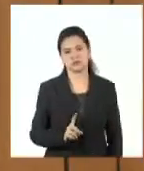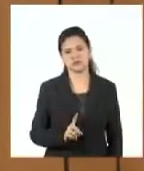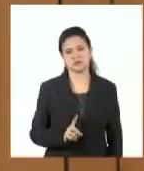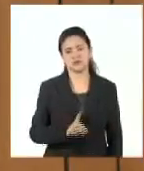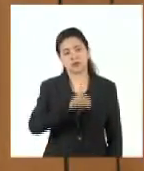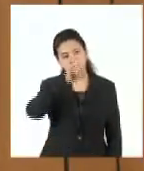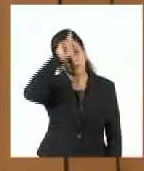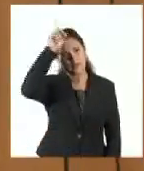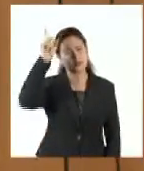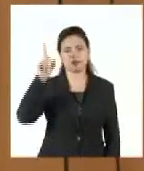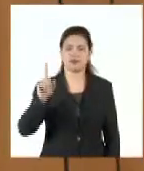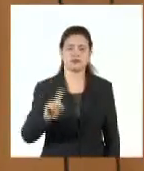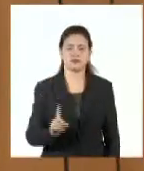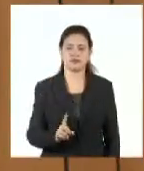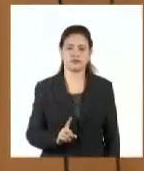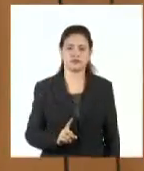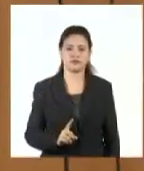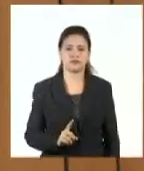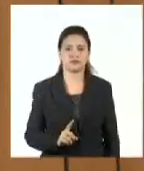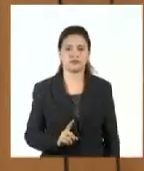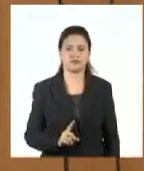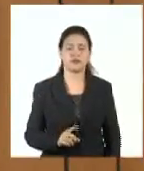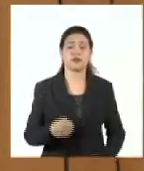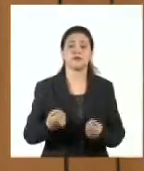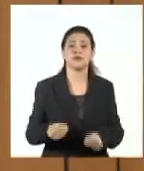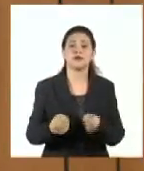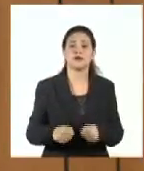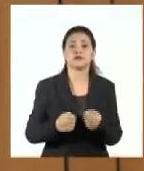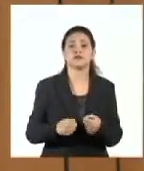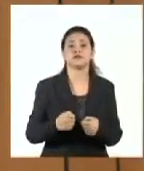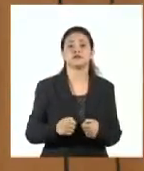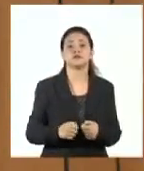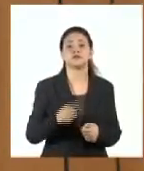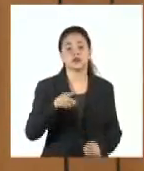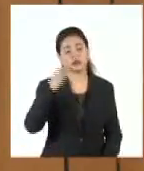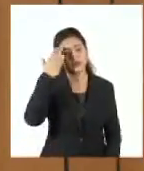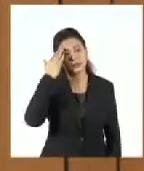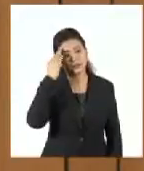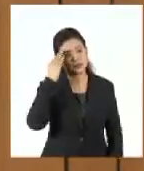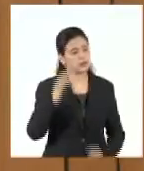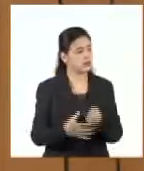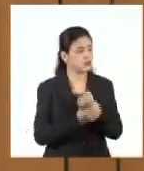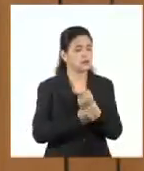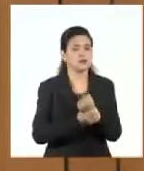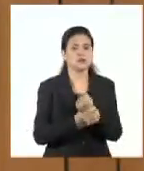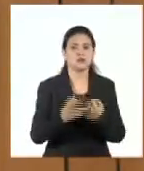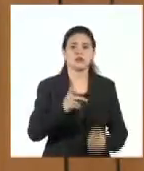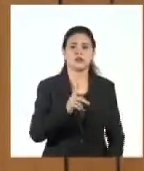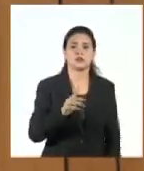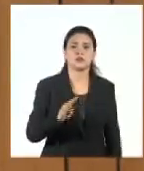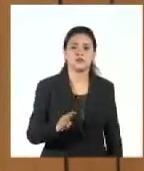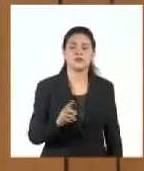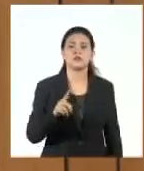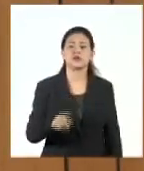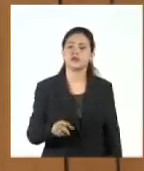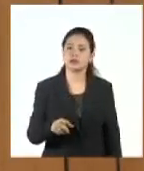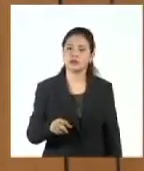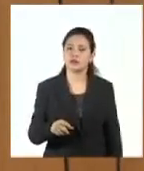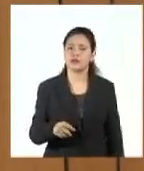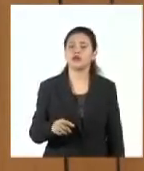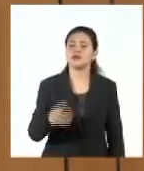ideológica, mas sim tem que tratar a segurança pública com critérios técnicos,